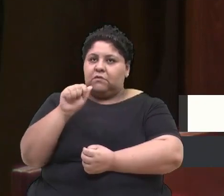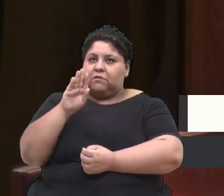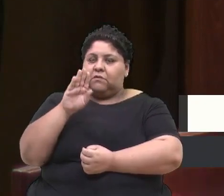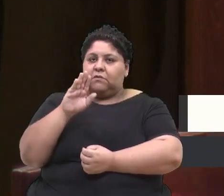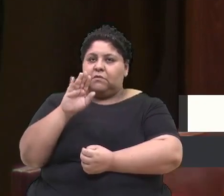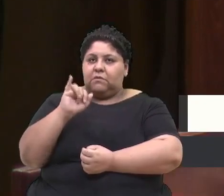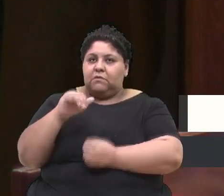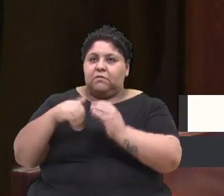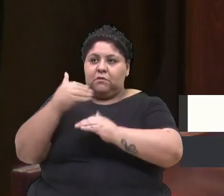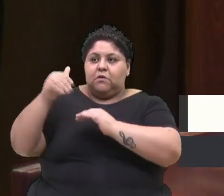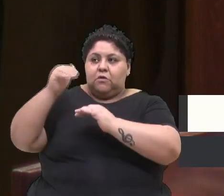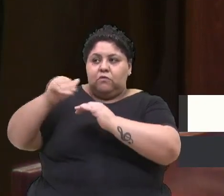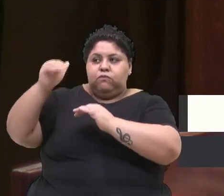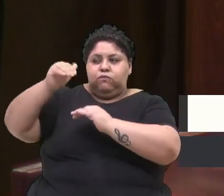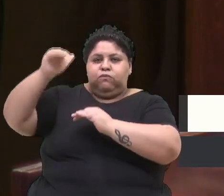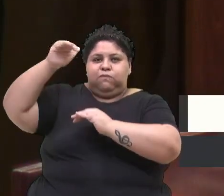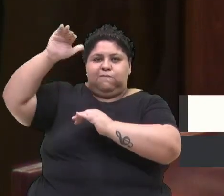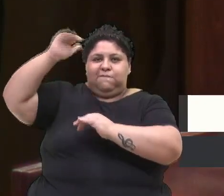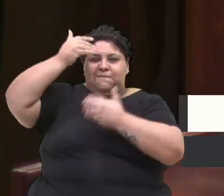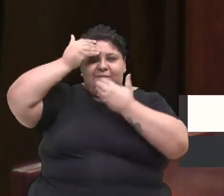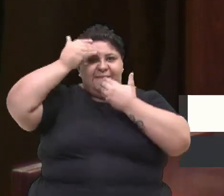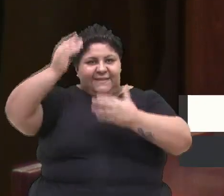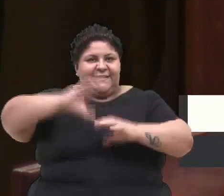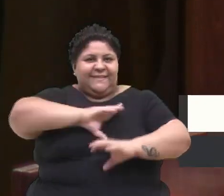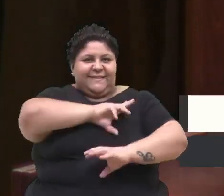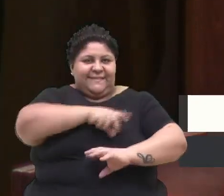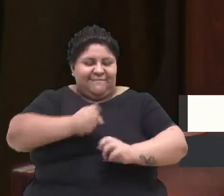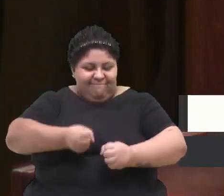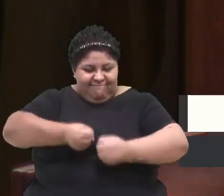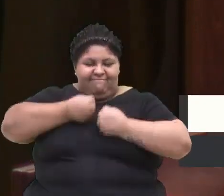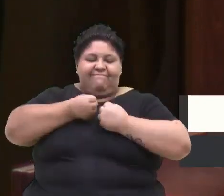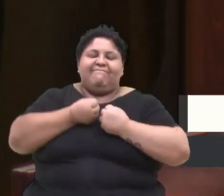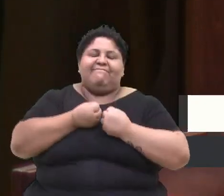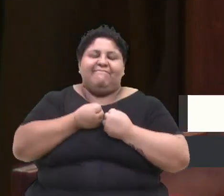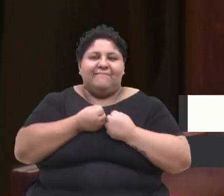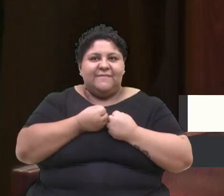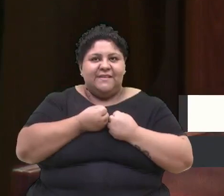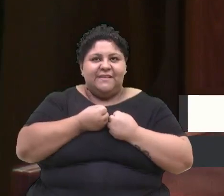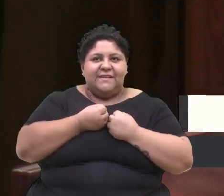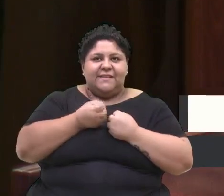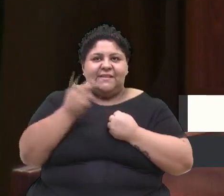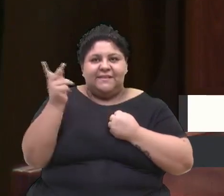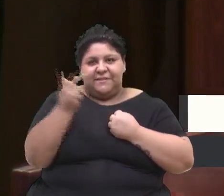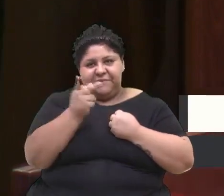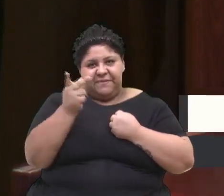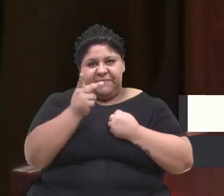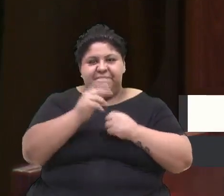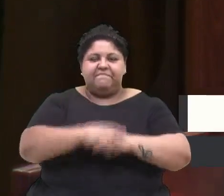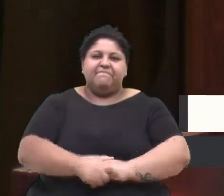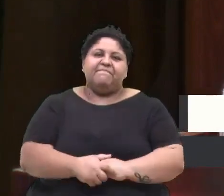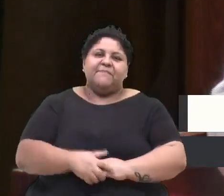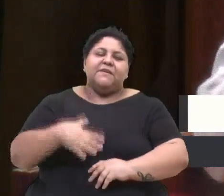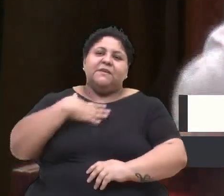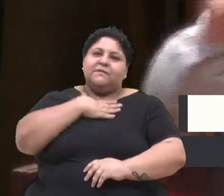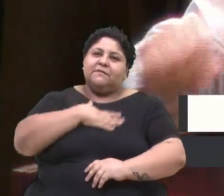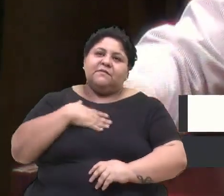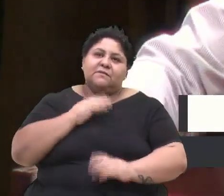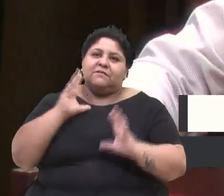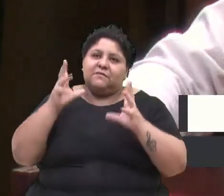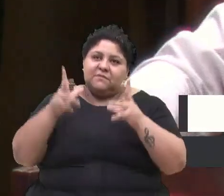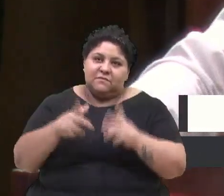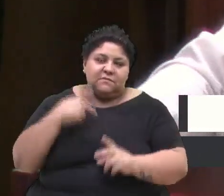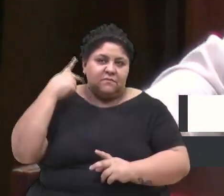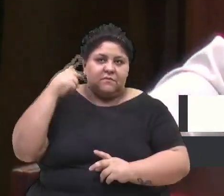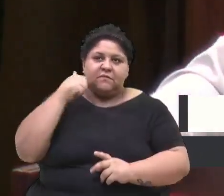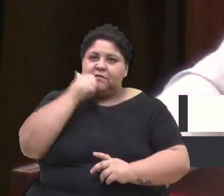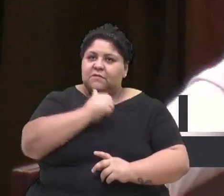adulta, vai agradecer o amor, o empenho e a dedicação de vocês para ela, né? Desejo a todos os colegas